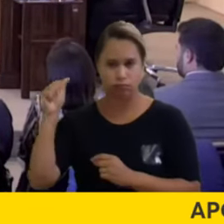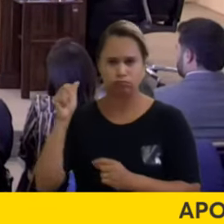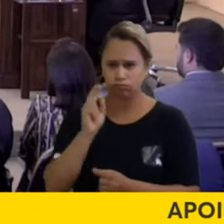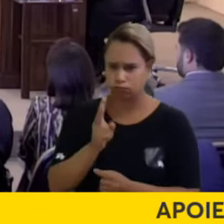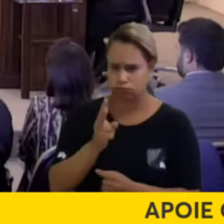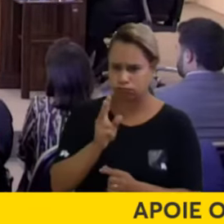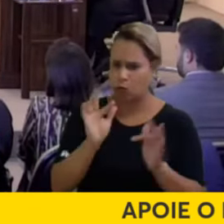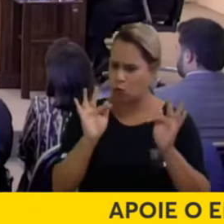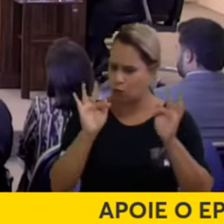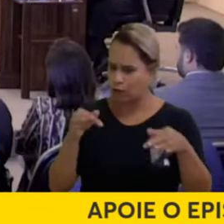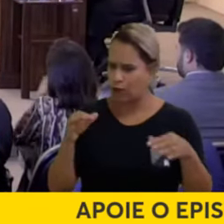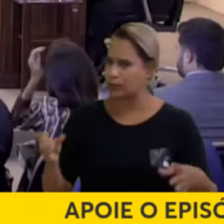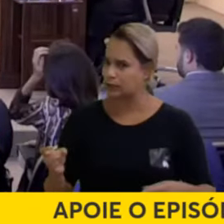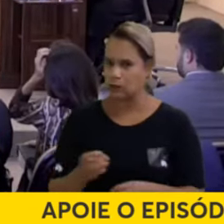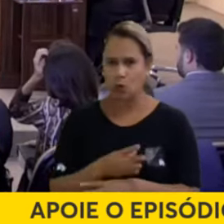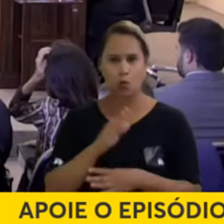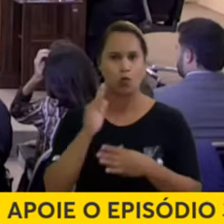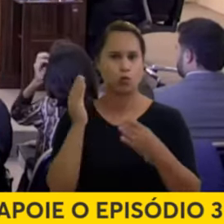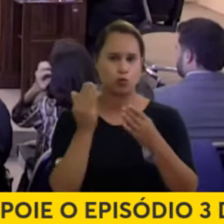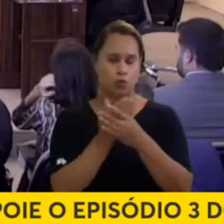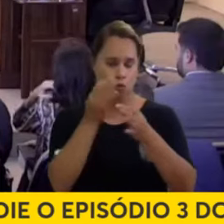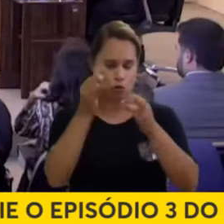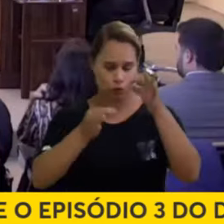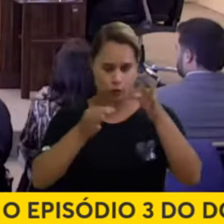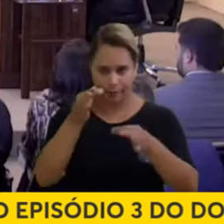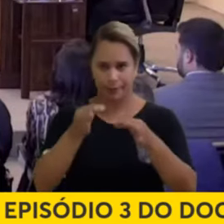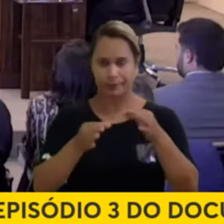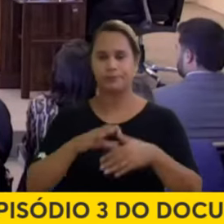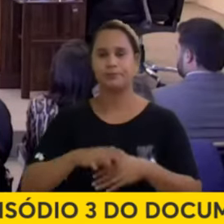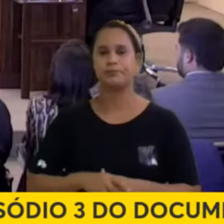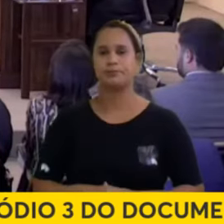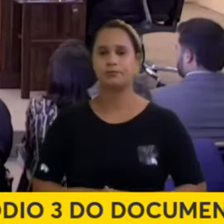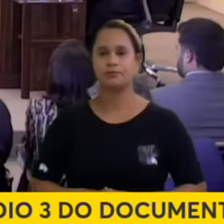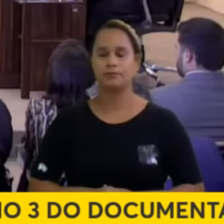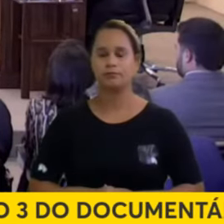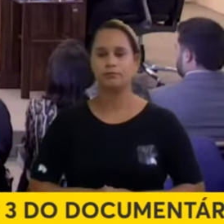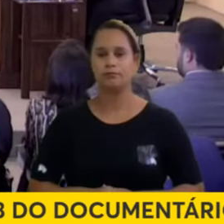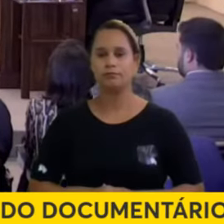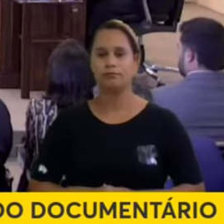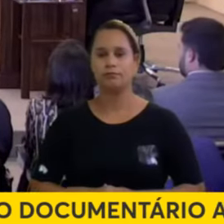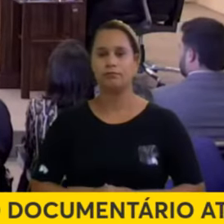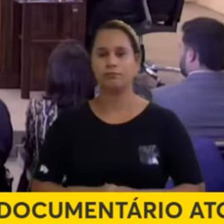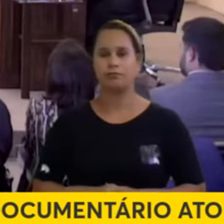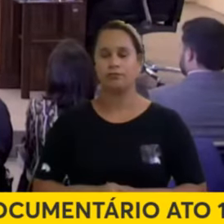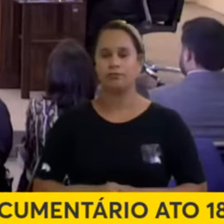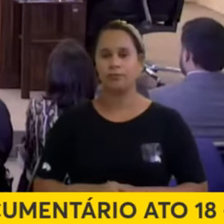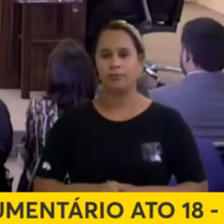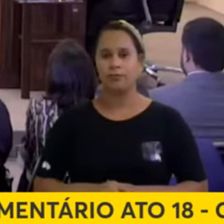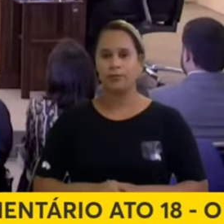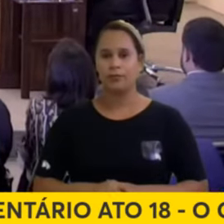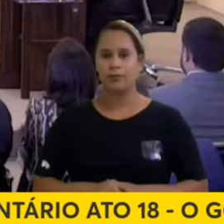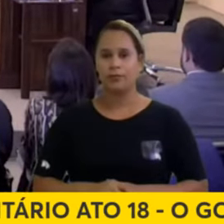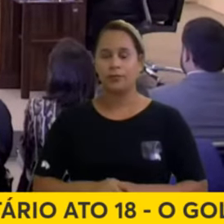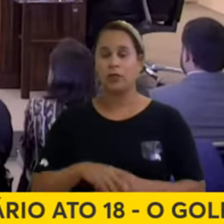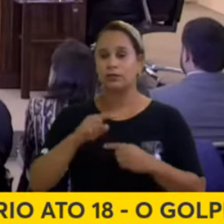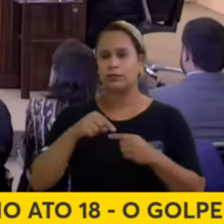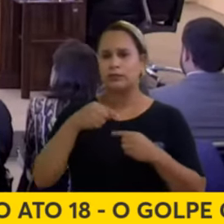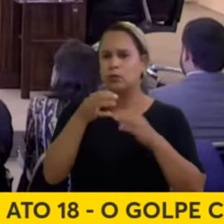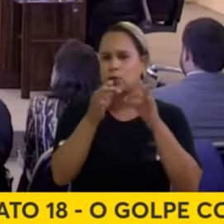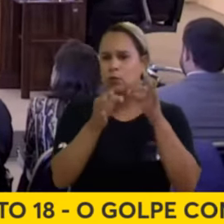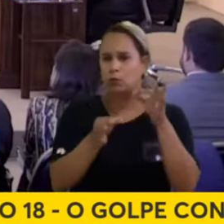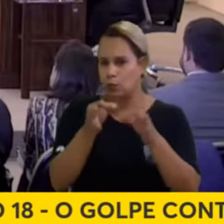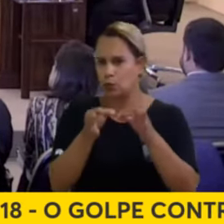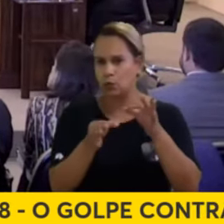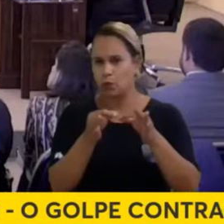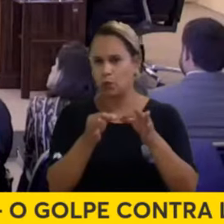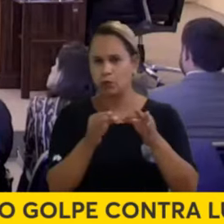nas sessões posteriores a que me referi para que esse processo possa acabar e depois do julgamento de eventuais embargos de